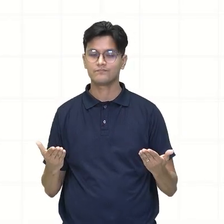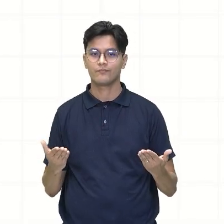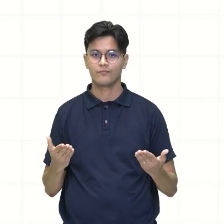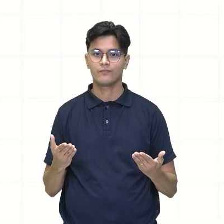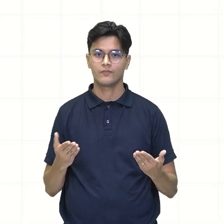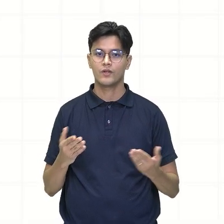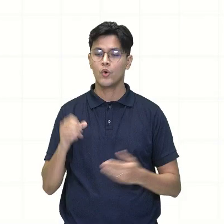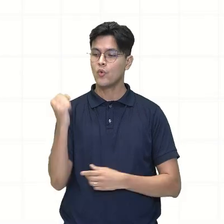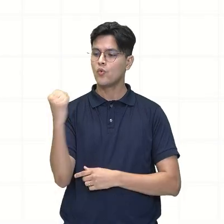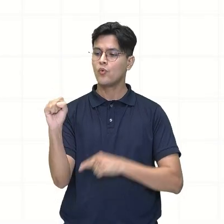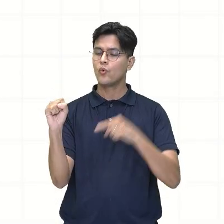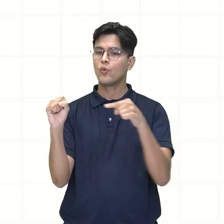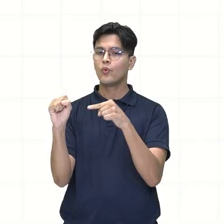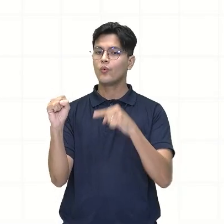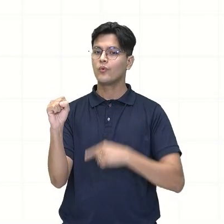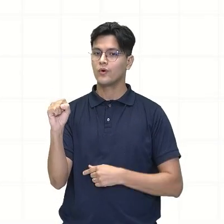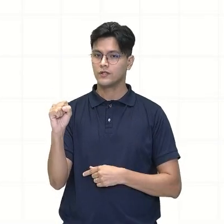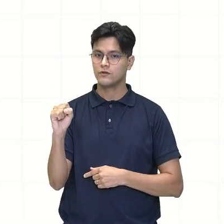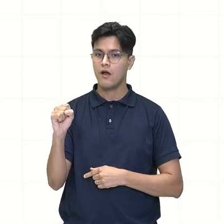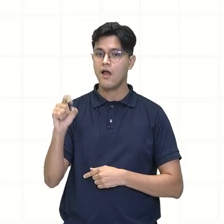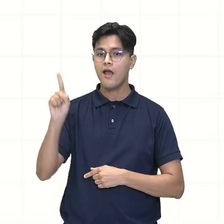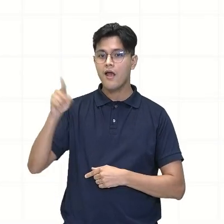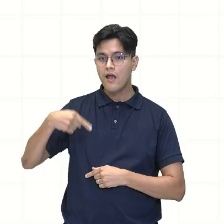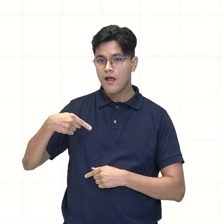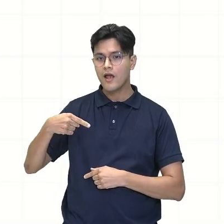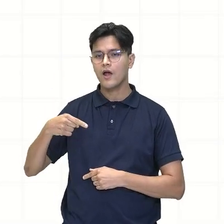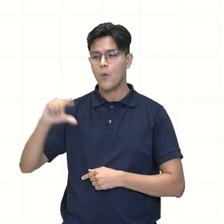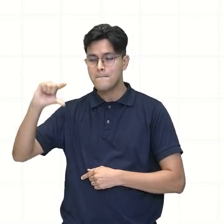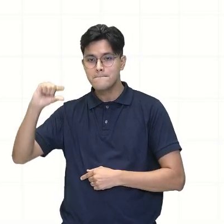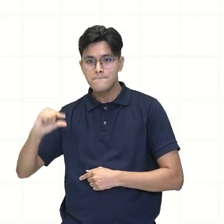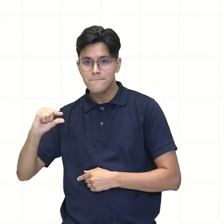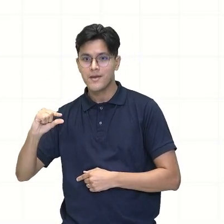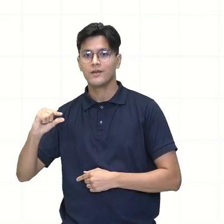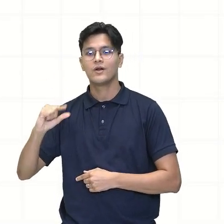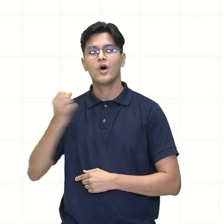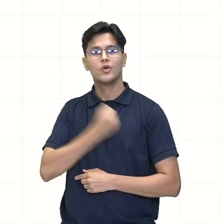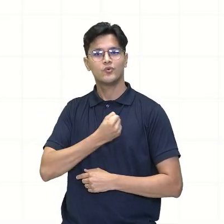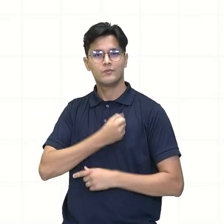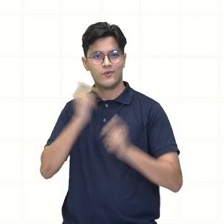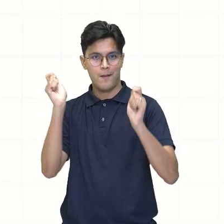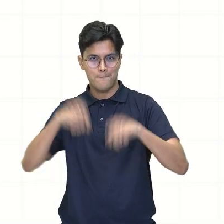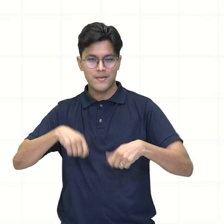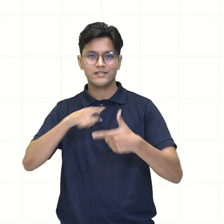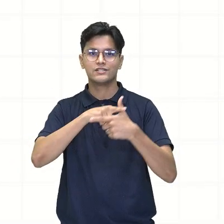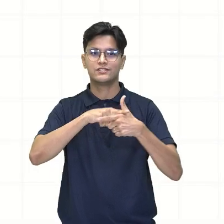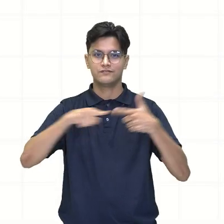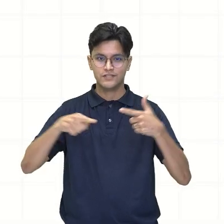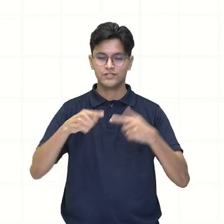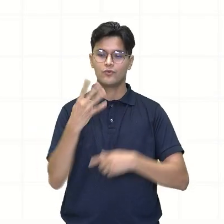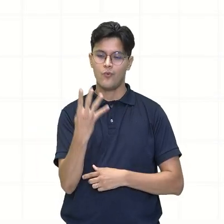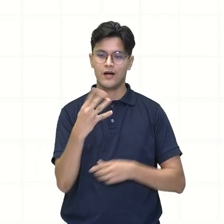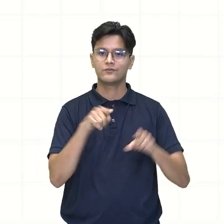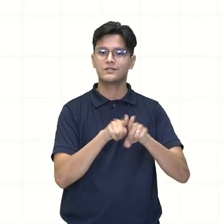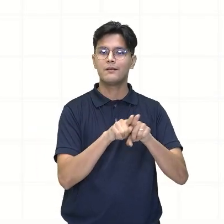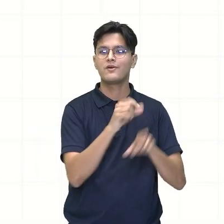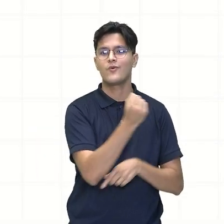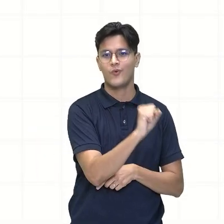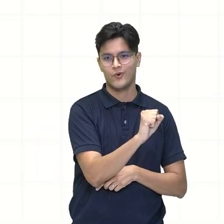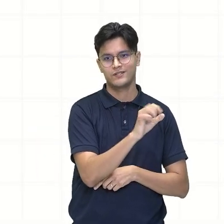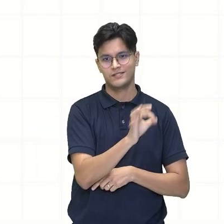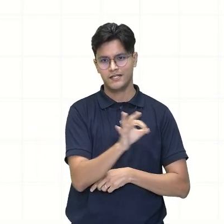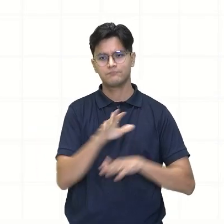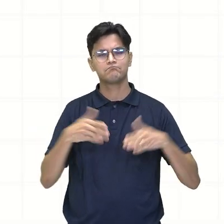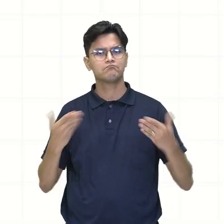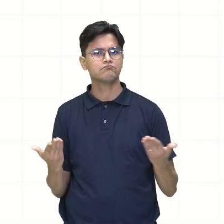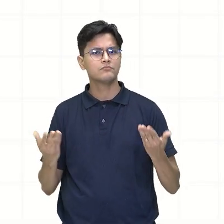número que vai poder dividir esses dois números é o número 8, certo? E aí, o que a gente faz quando a